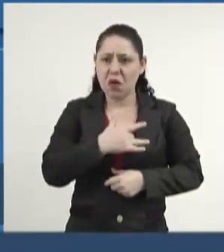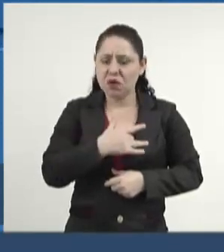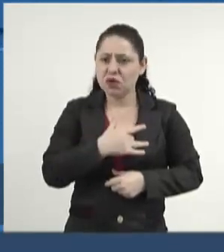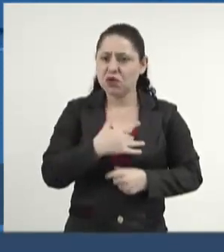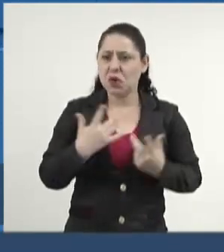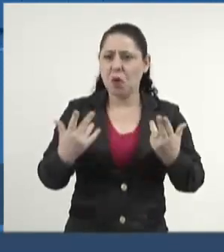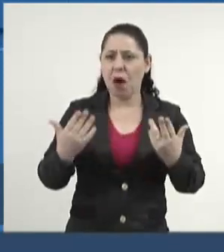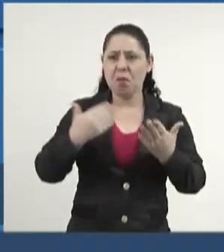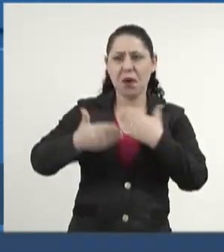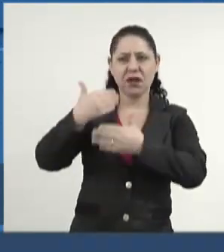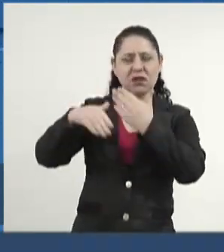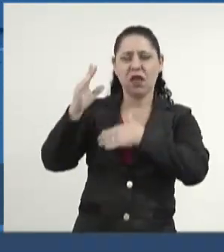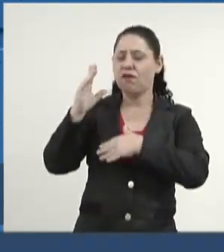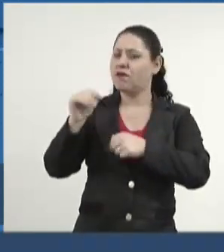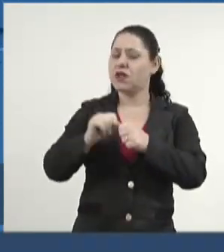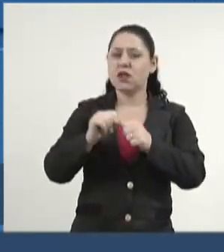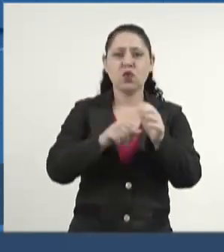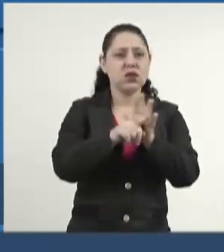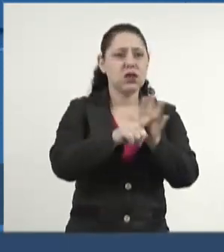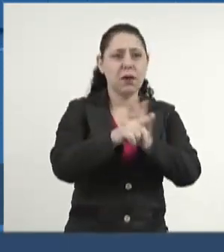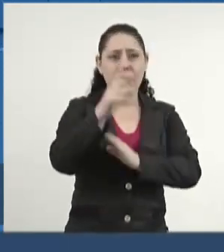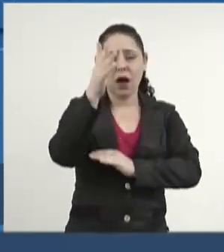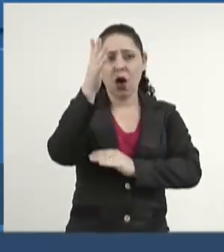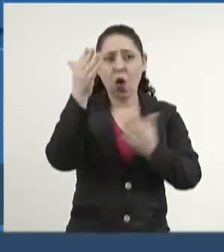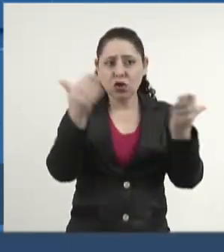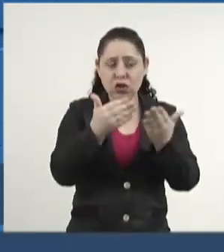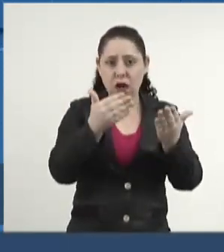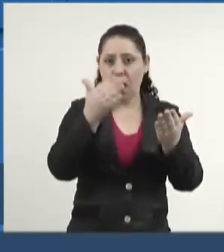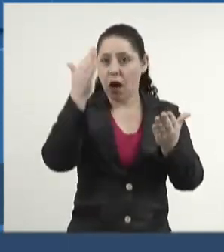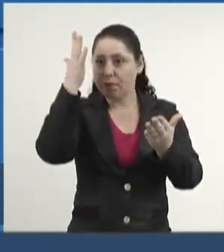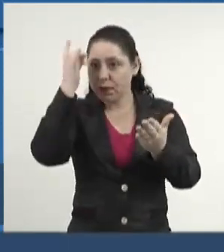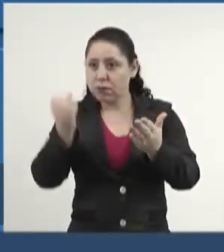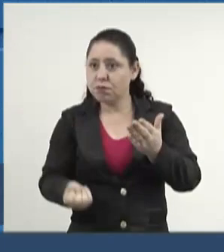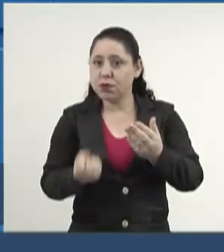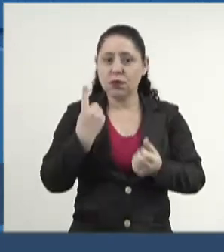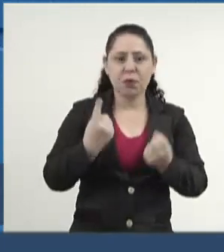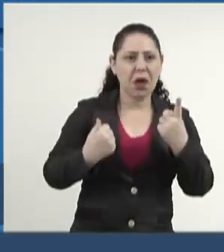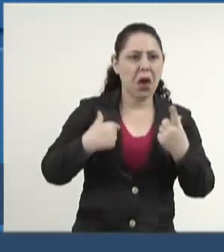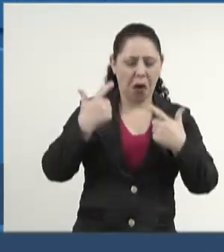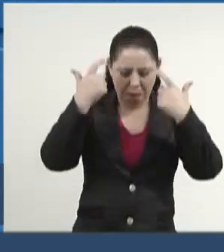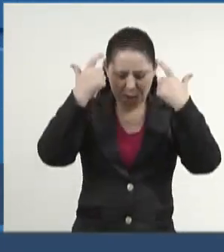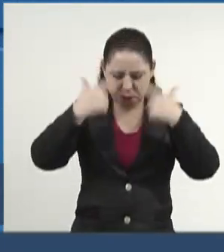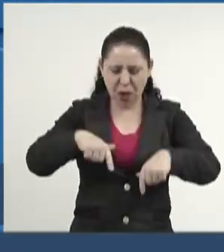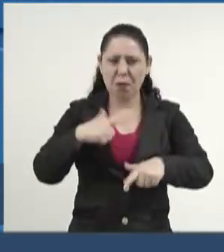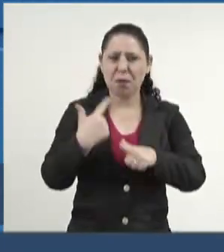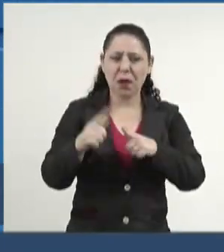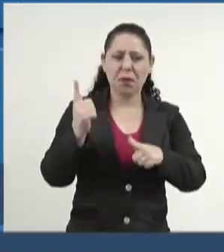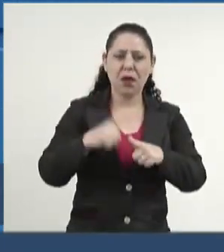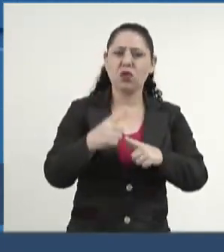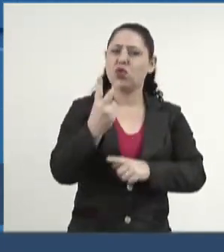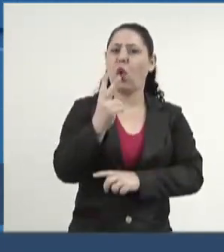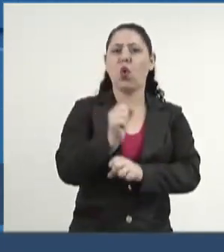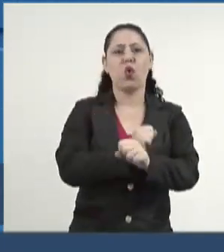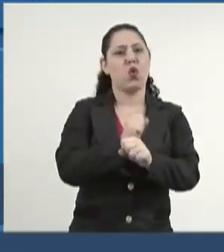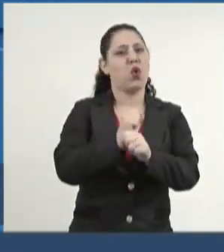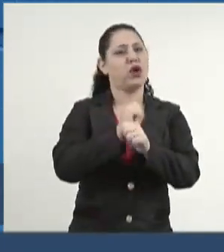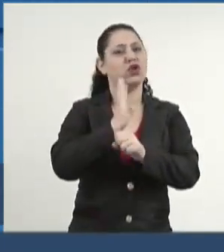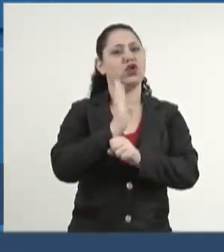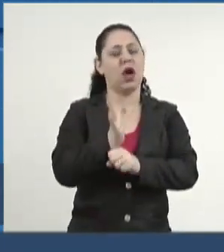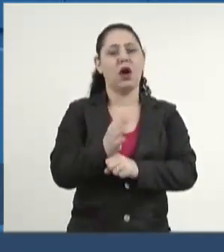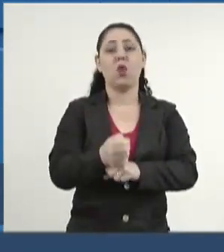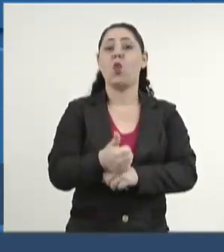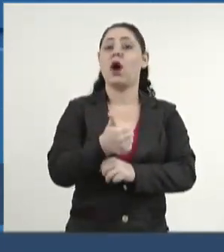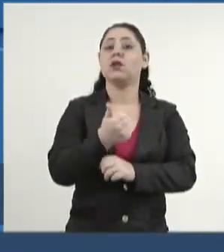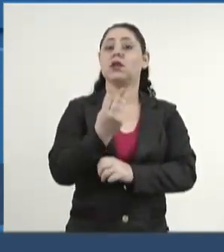não é mais a mesma. Você pode fazer um exame hoje e amanhã surge outro problema. Eu fiquei cheio de comorbidade, já passou-se 2 anos e pouco, quase